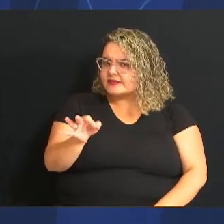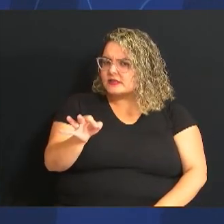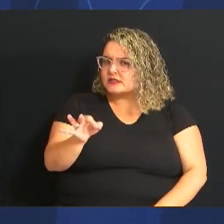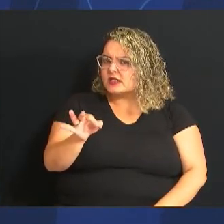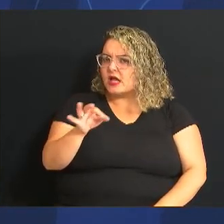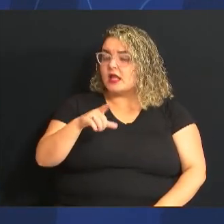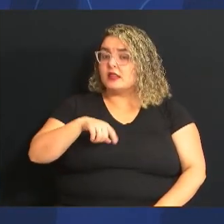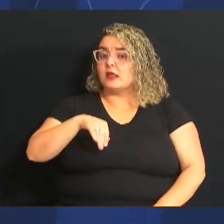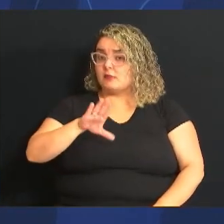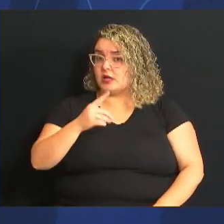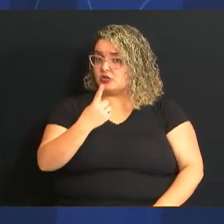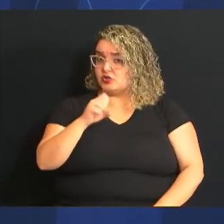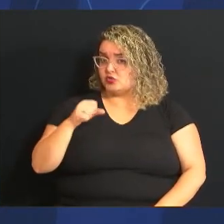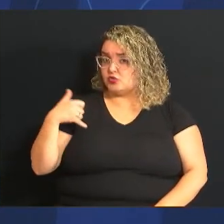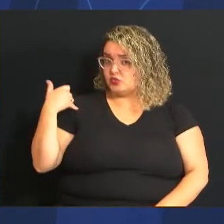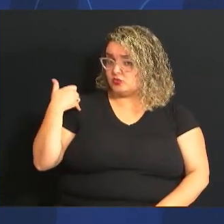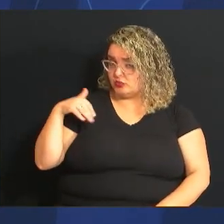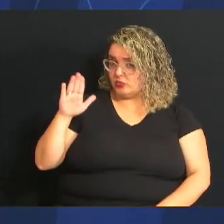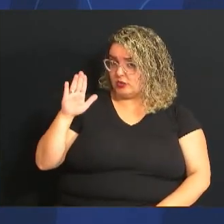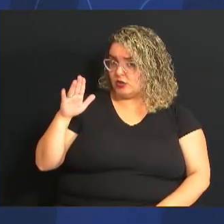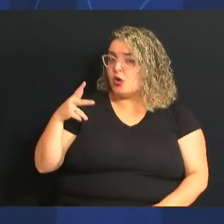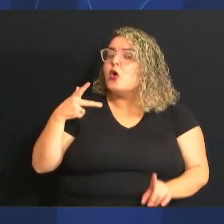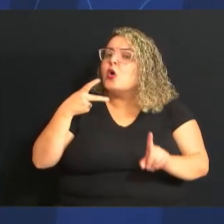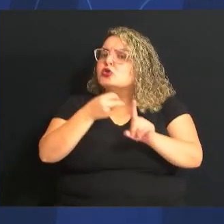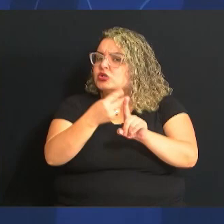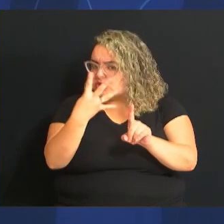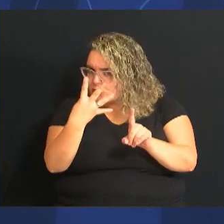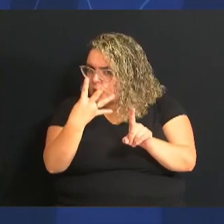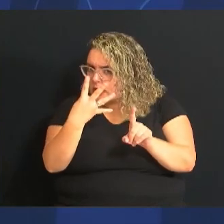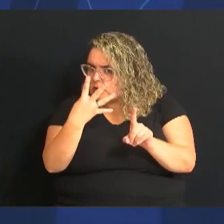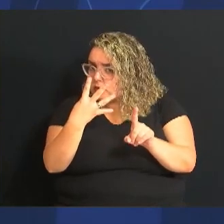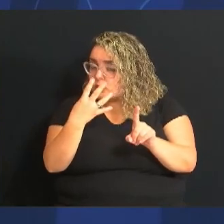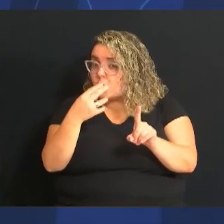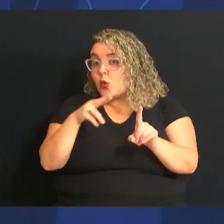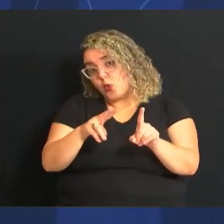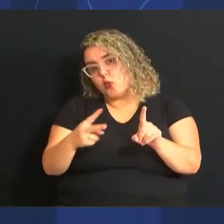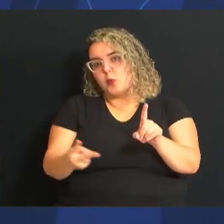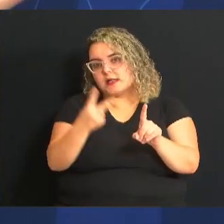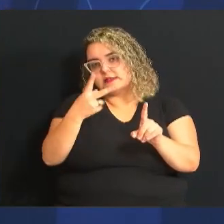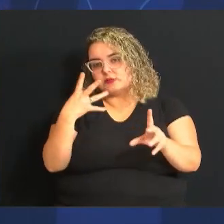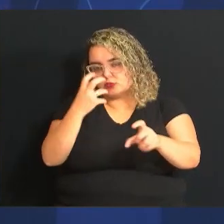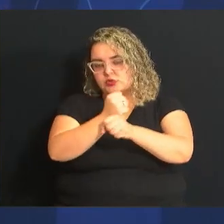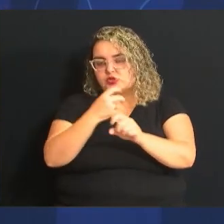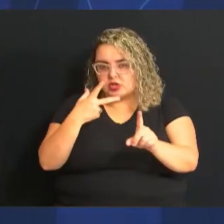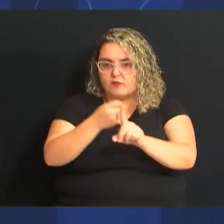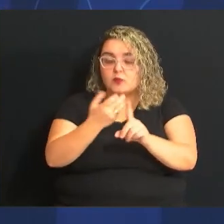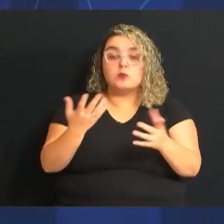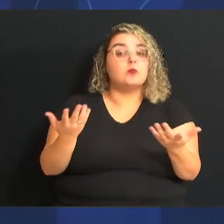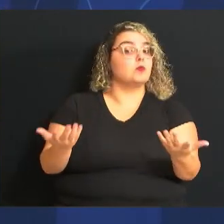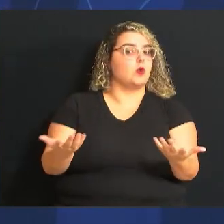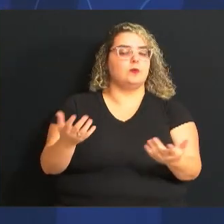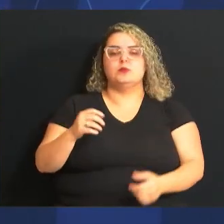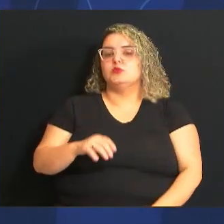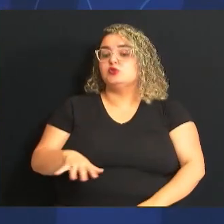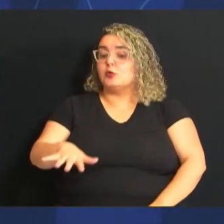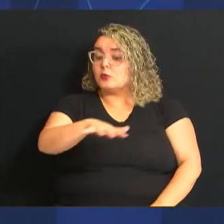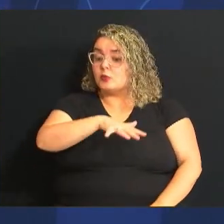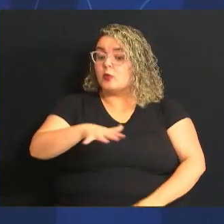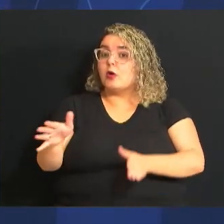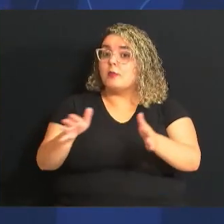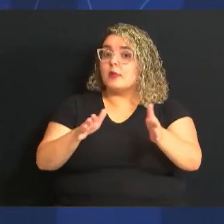de 18 anos? Já tomou as 4 doses ou aquela segunda de reforço? Bom, sobre o cenário que nós temos aqui